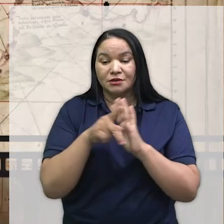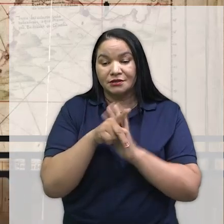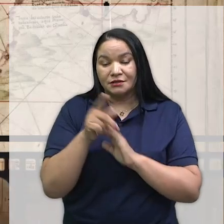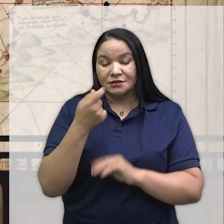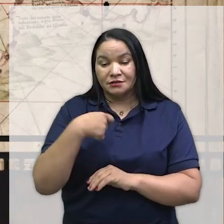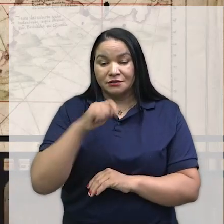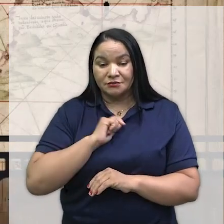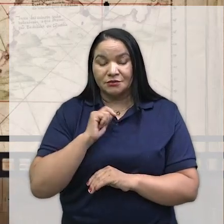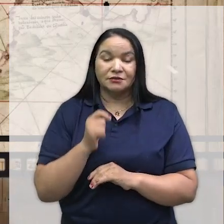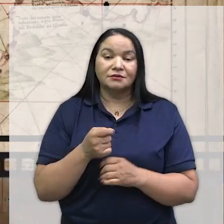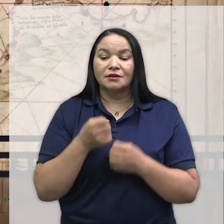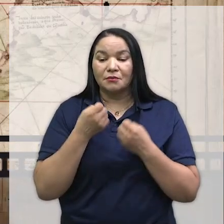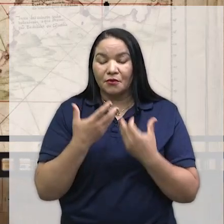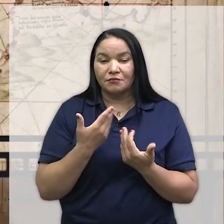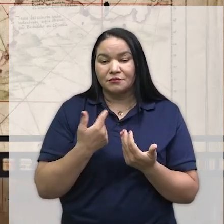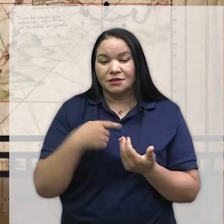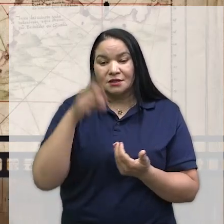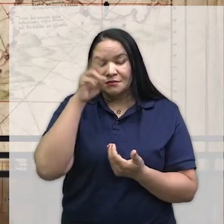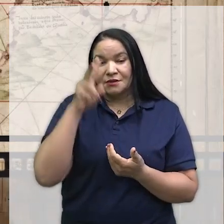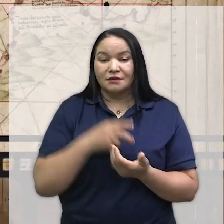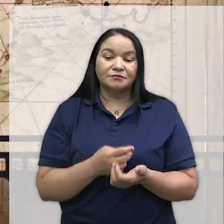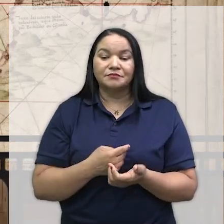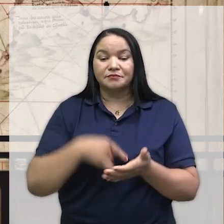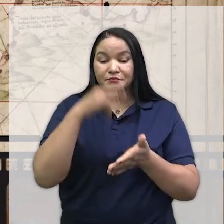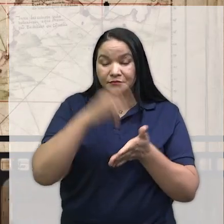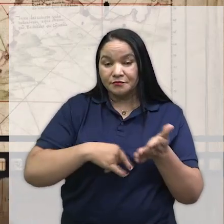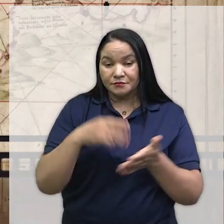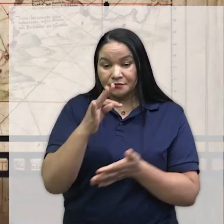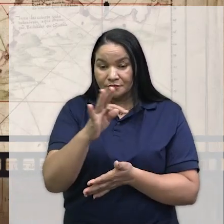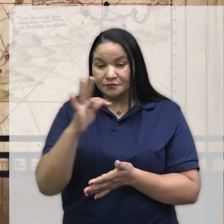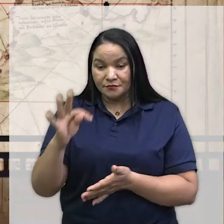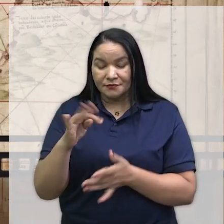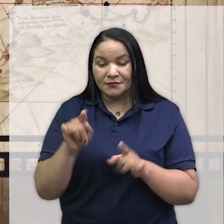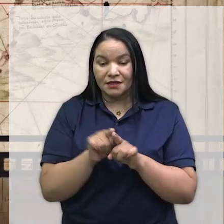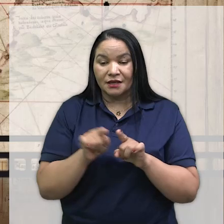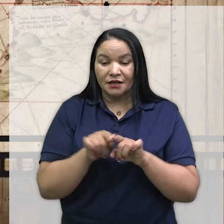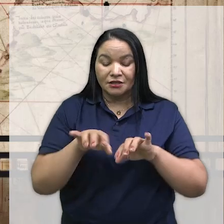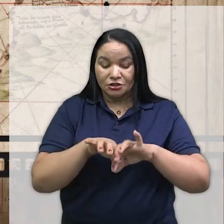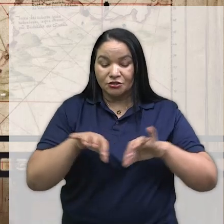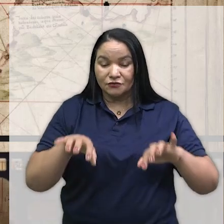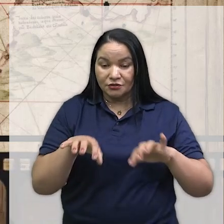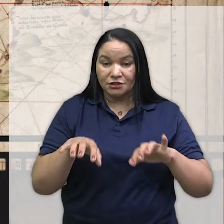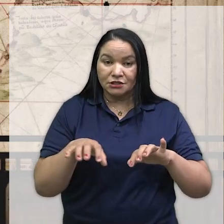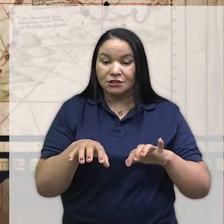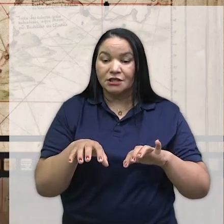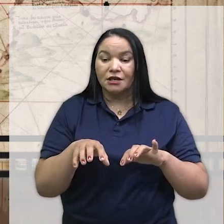lembrar um pouquinho, tá bom, gente? Tratado de Tordesilhas dividia as terras